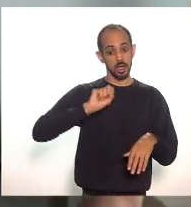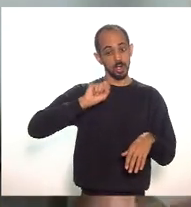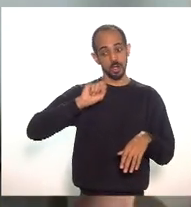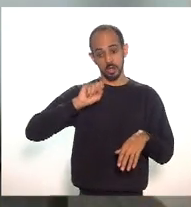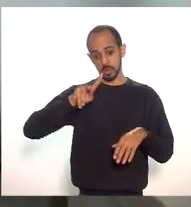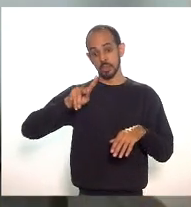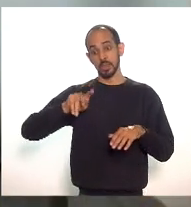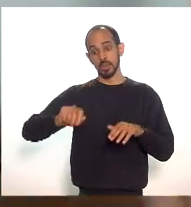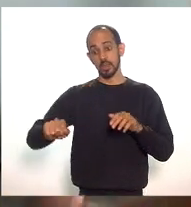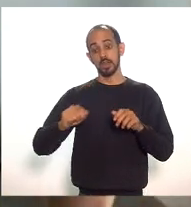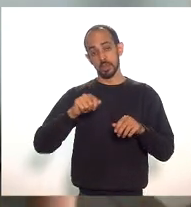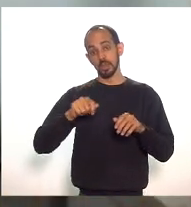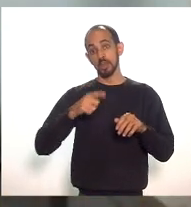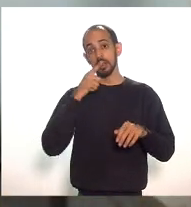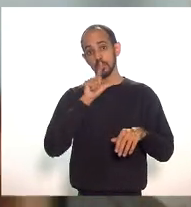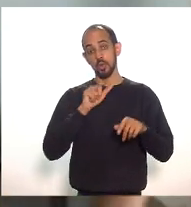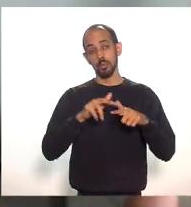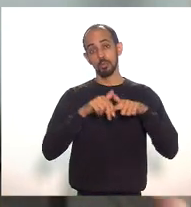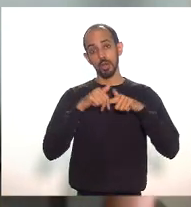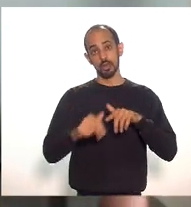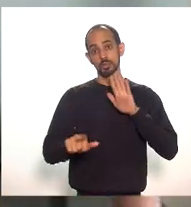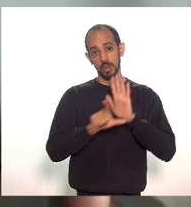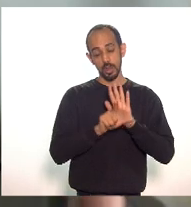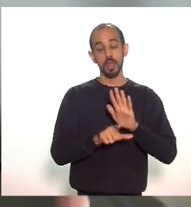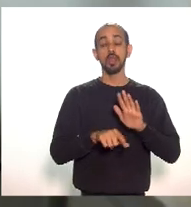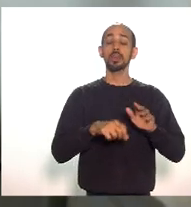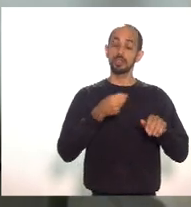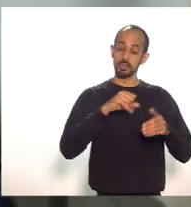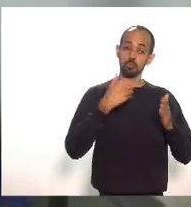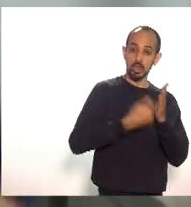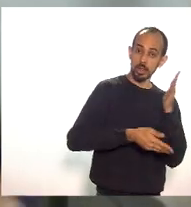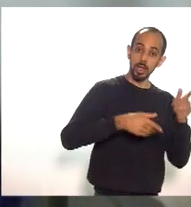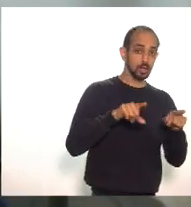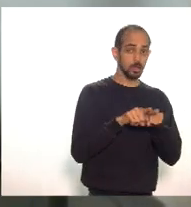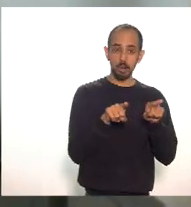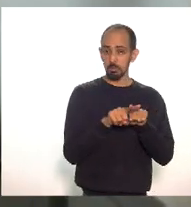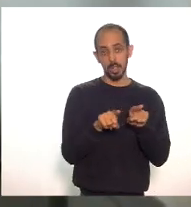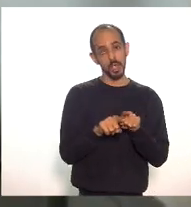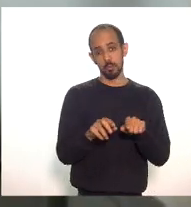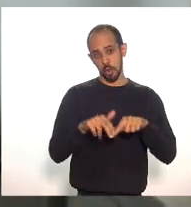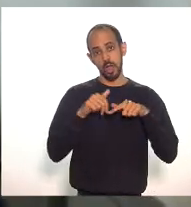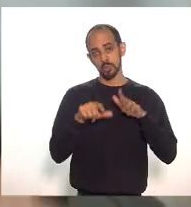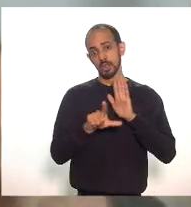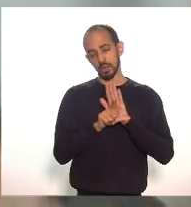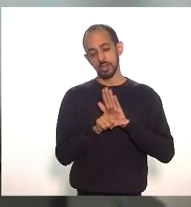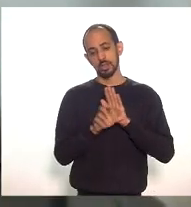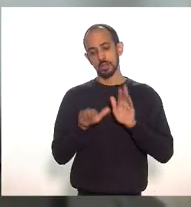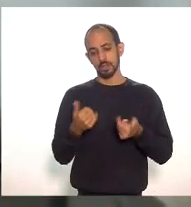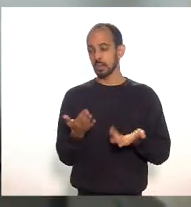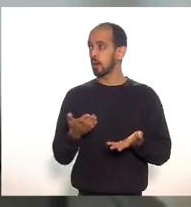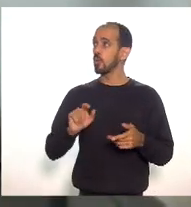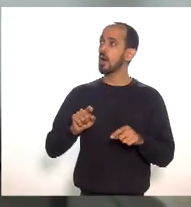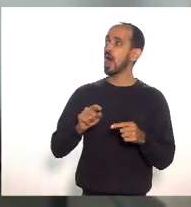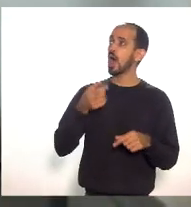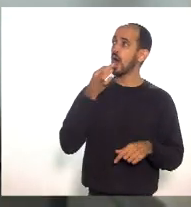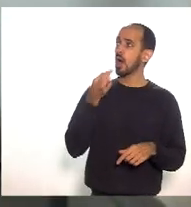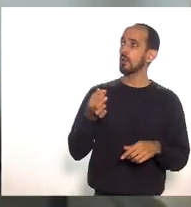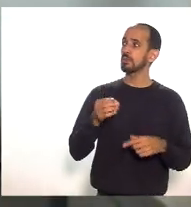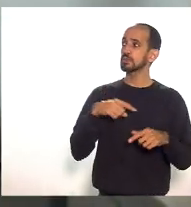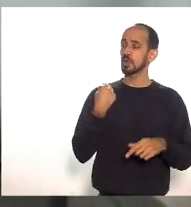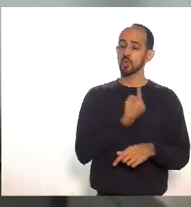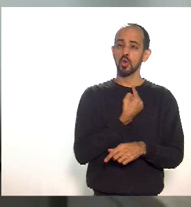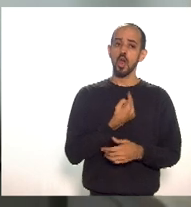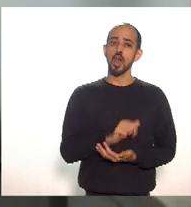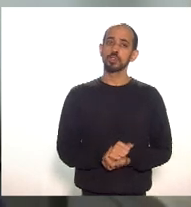legalidade e se perder é aquele madrugada e corrente a nossa politicamente a